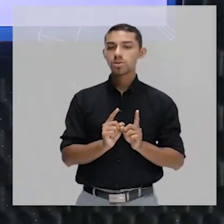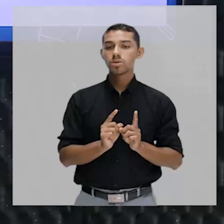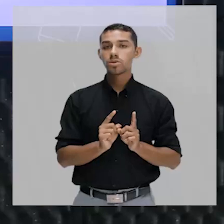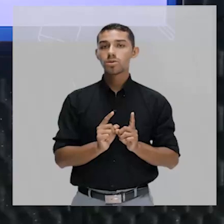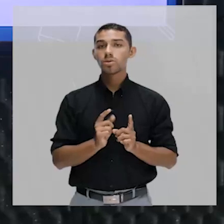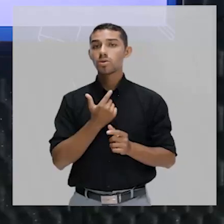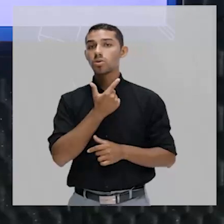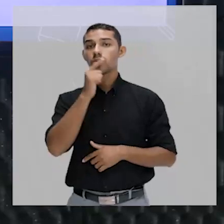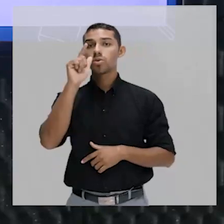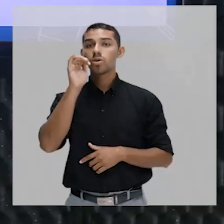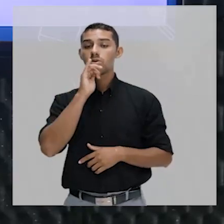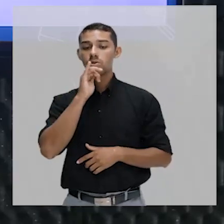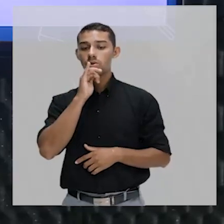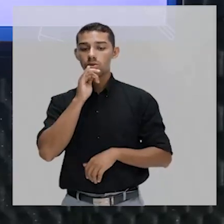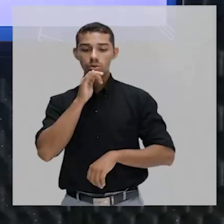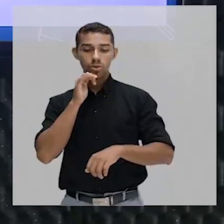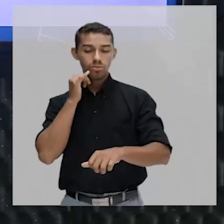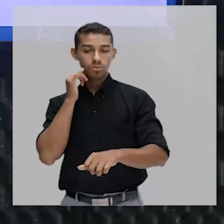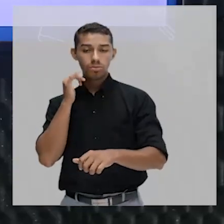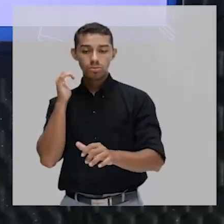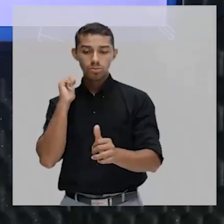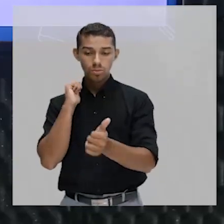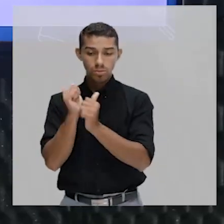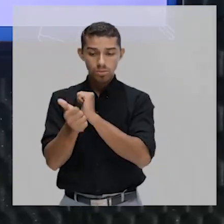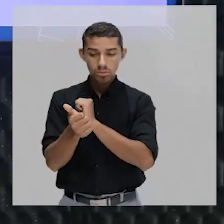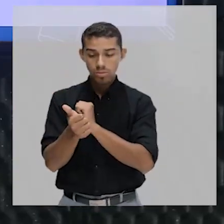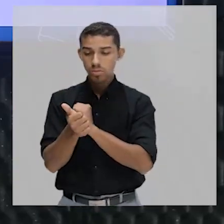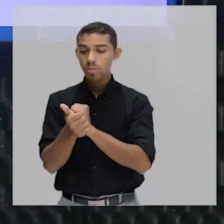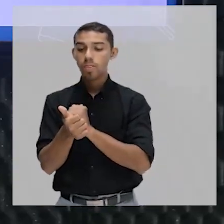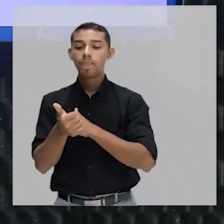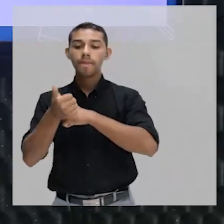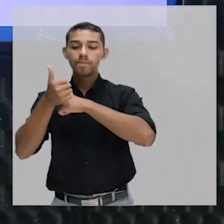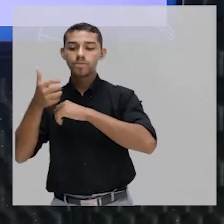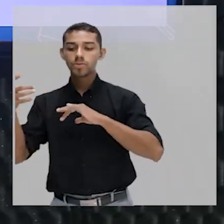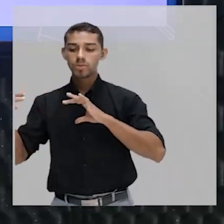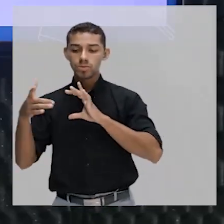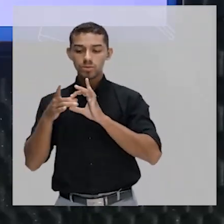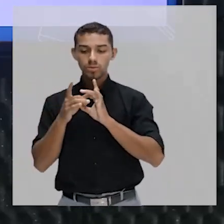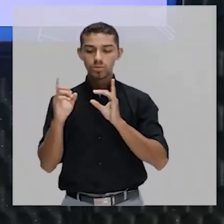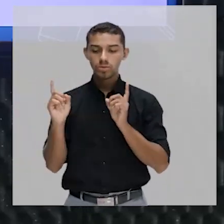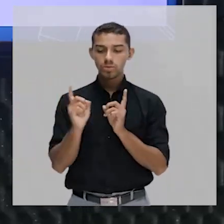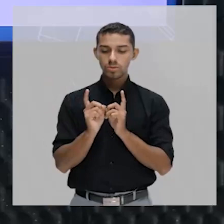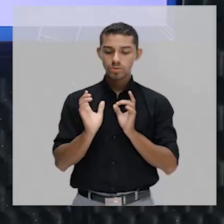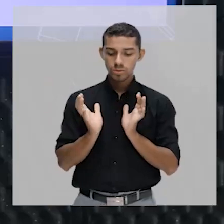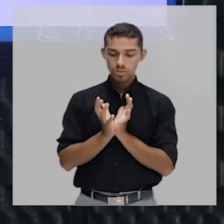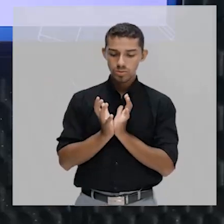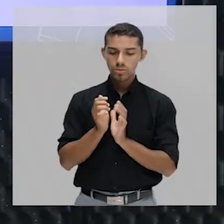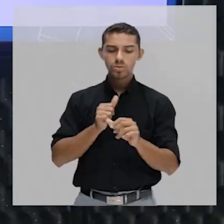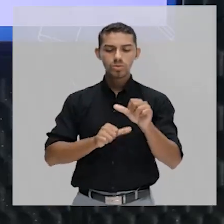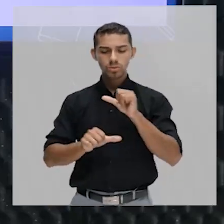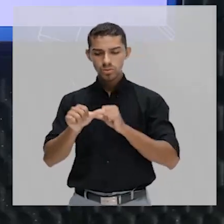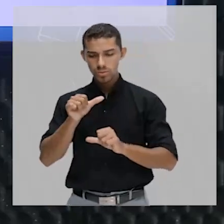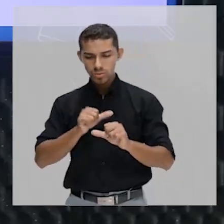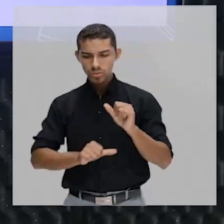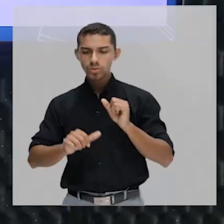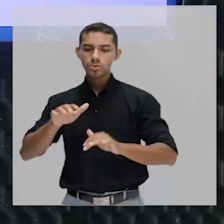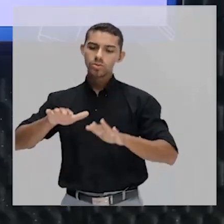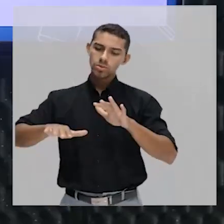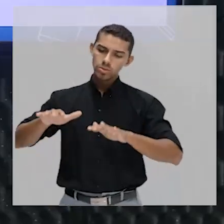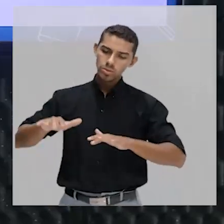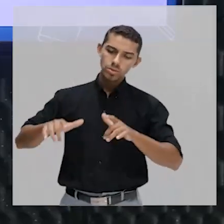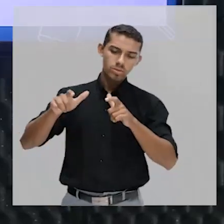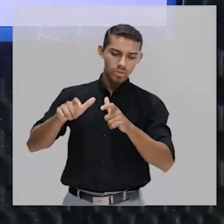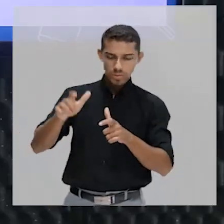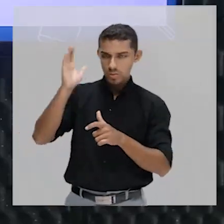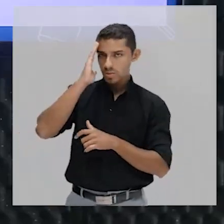Quando eu utilizei o critério de esporte preferido, agora eles estão juntos. Então, veja que o critério ele vai mudar a característica, né, que